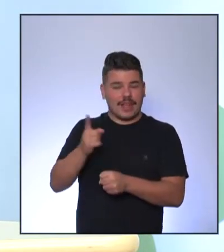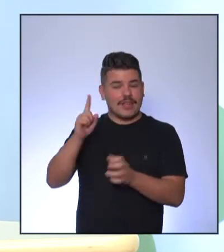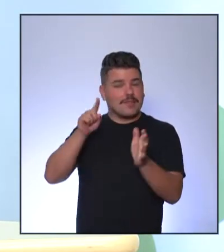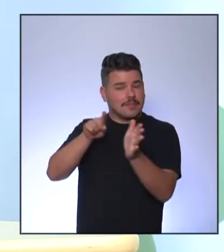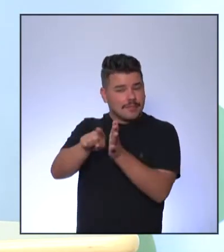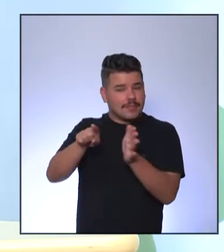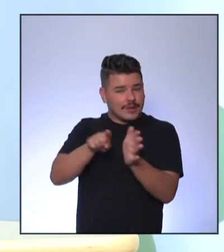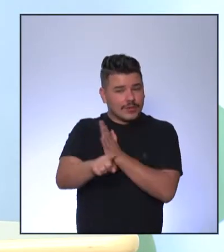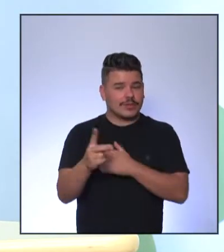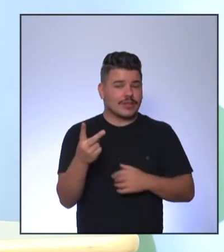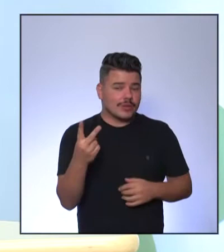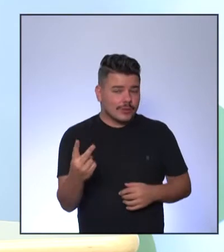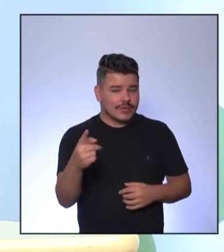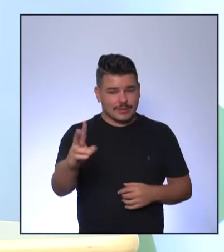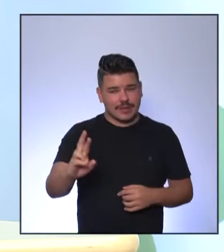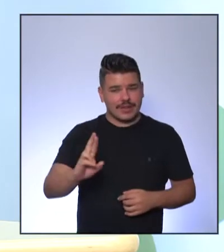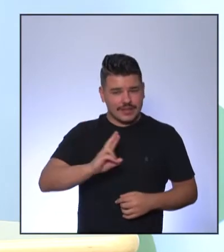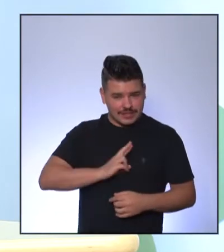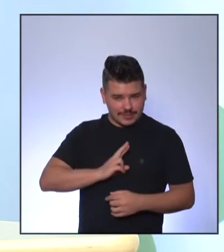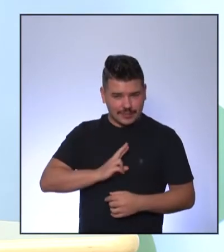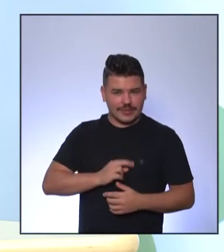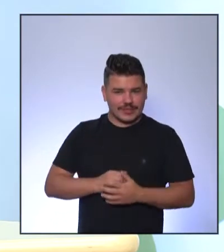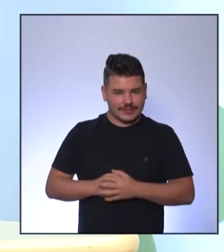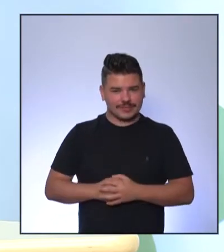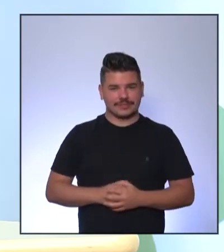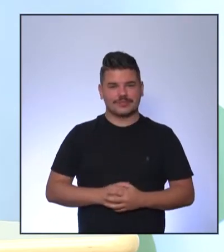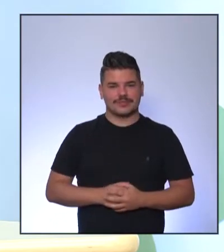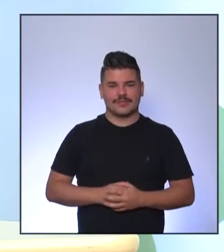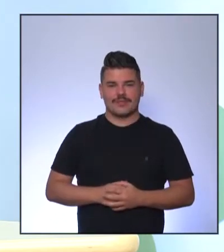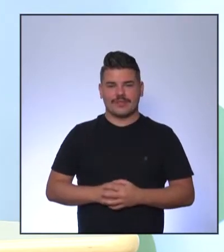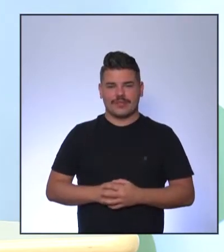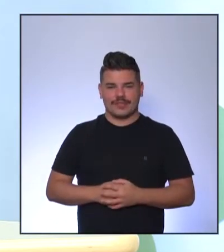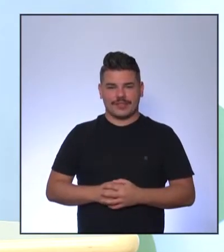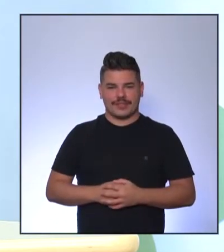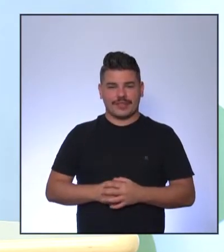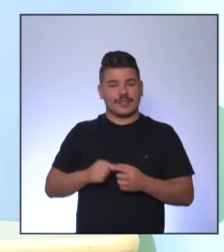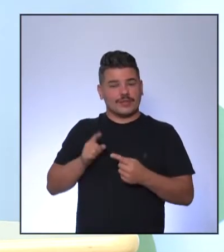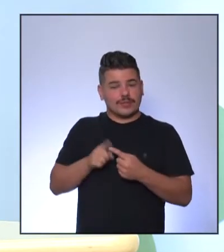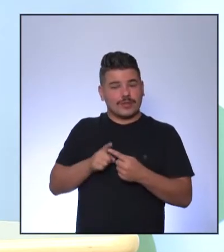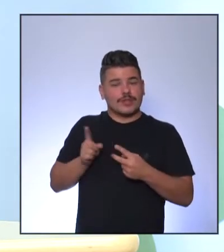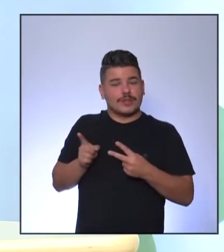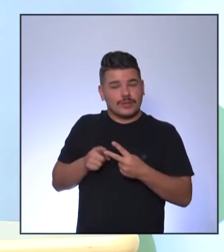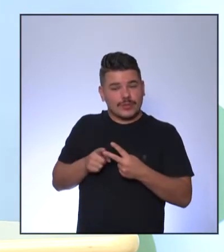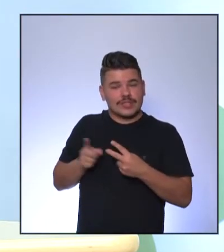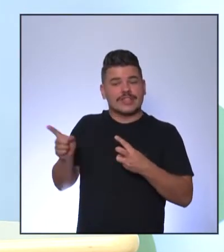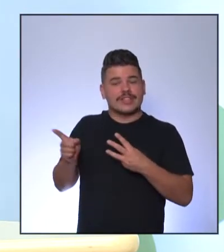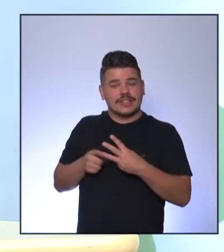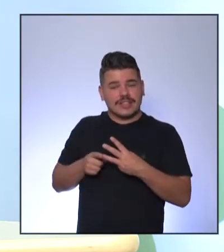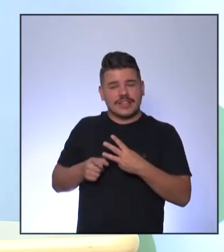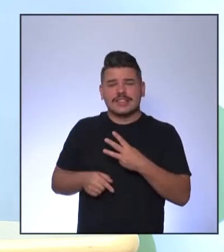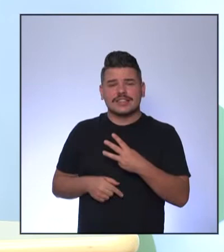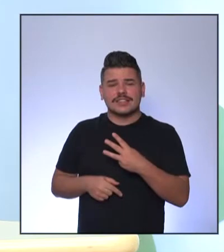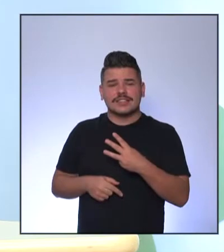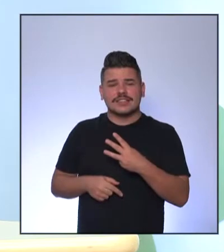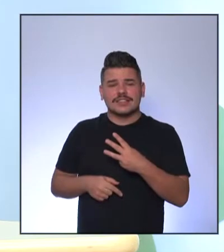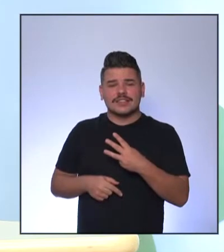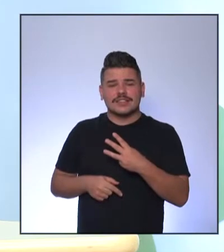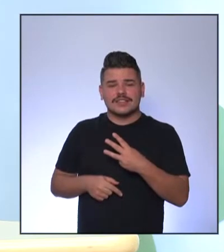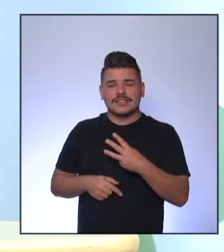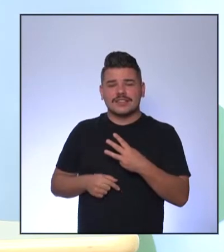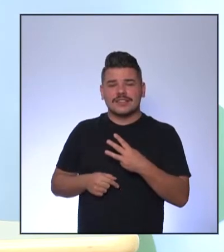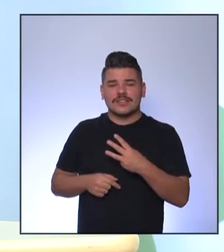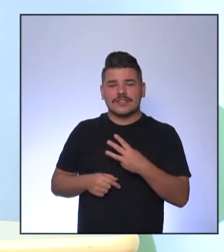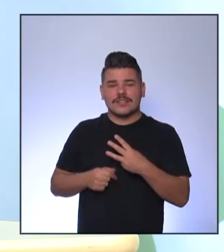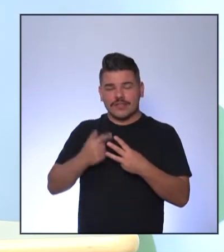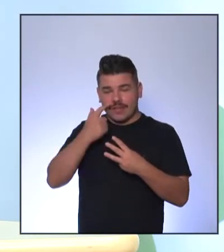para vocês as 2. Vai aí para vocês as perguntinhas. São 3 perguntinhas, né? Não, a perguntinha. Vai aí para vocês